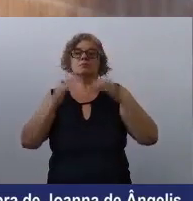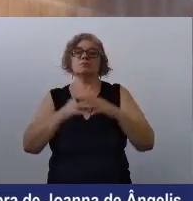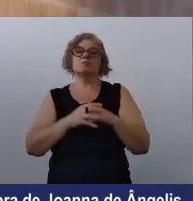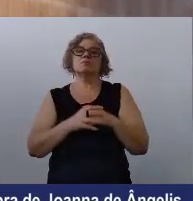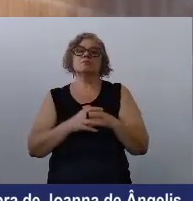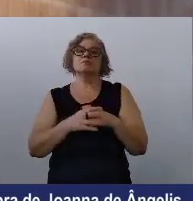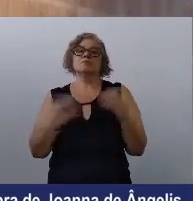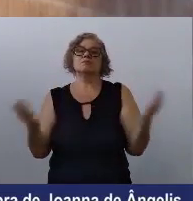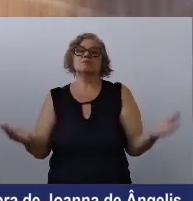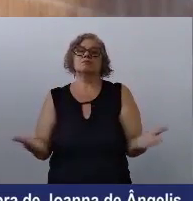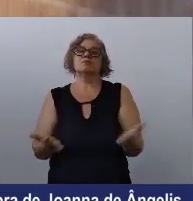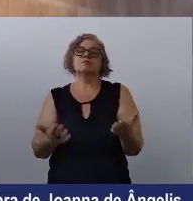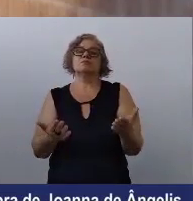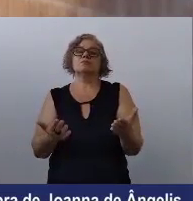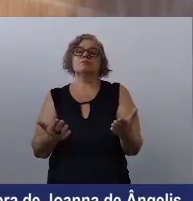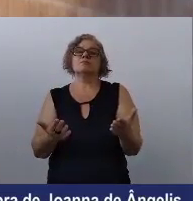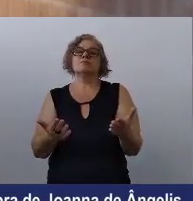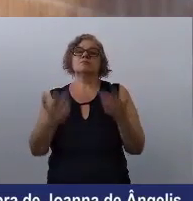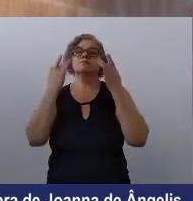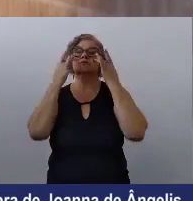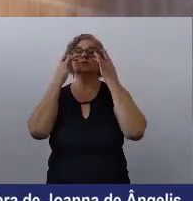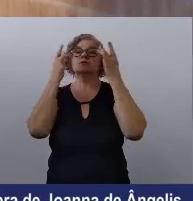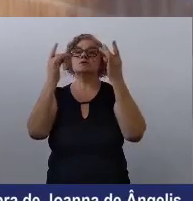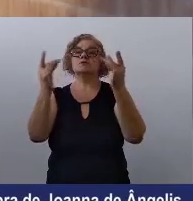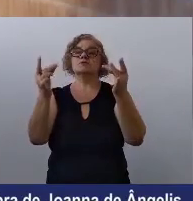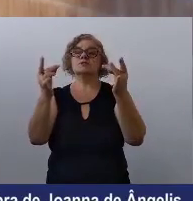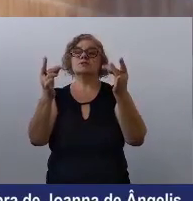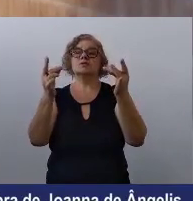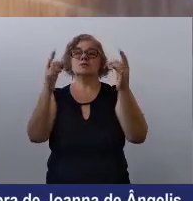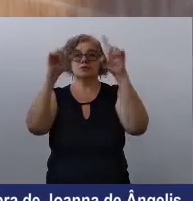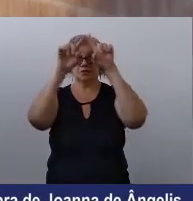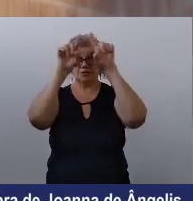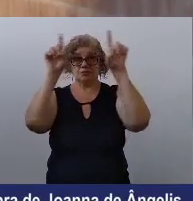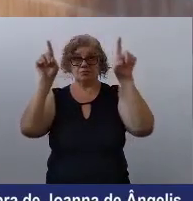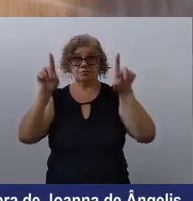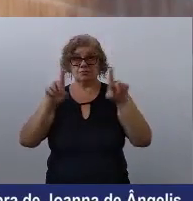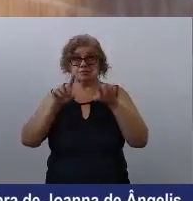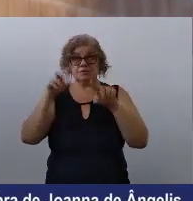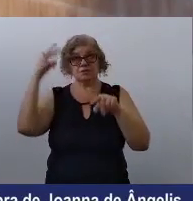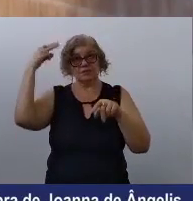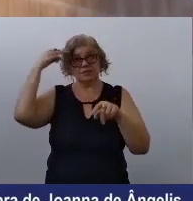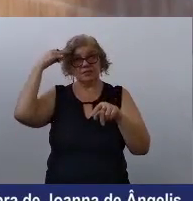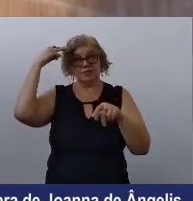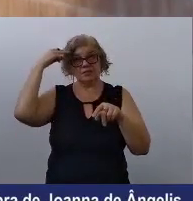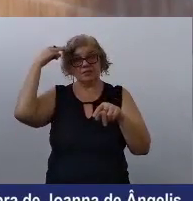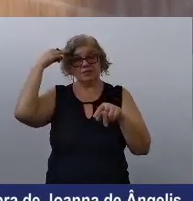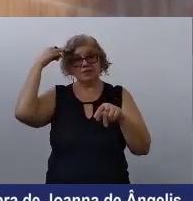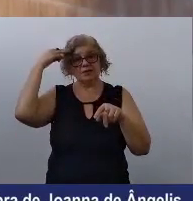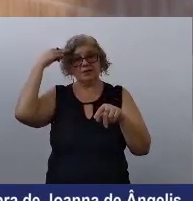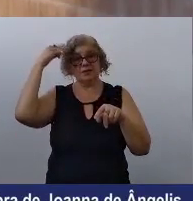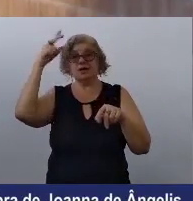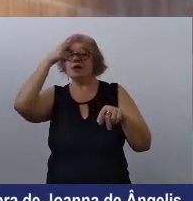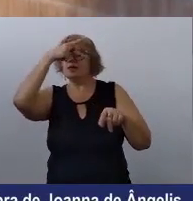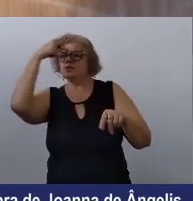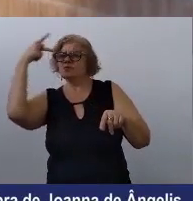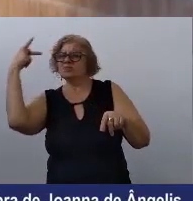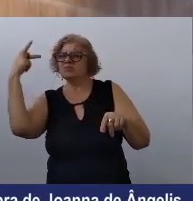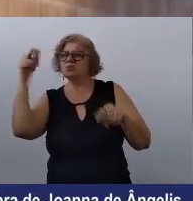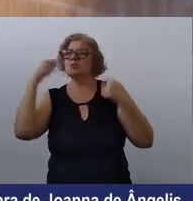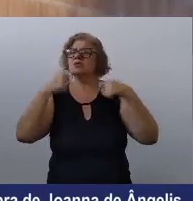E neste instante, vamos visualizando na nossa tela mental aquele ente querido